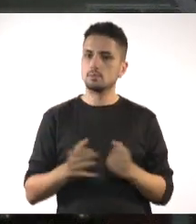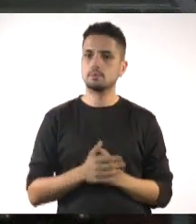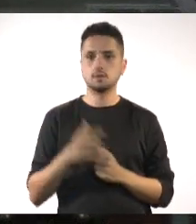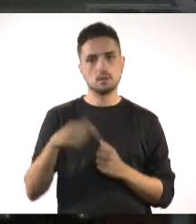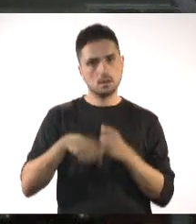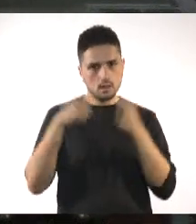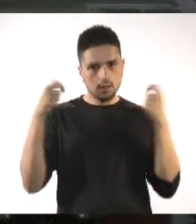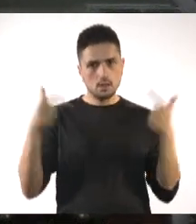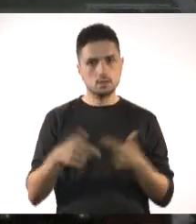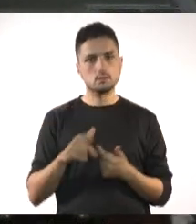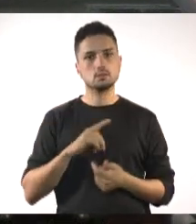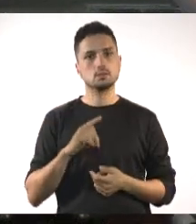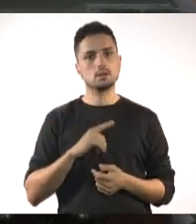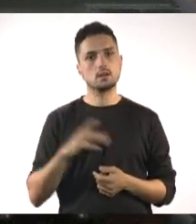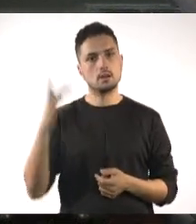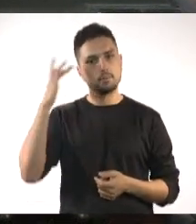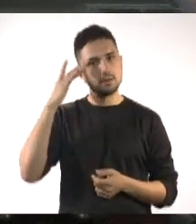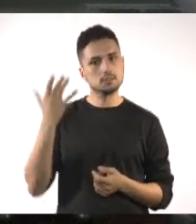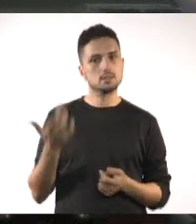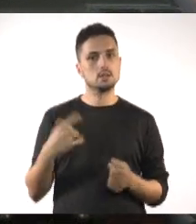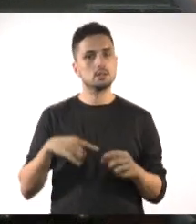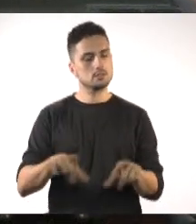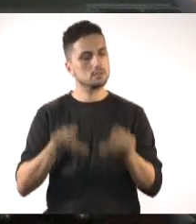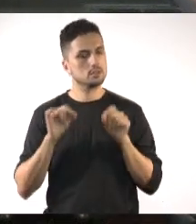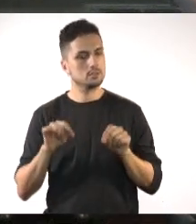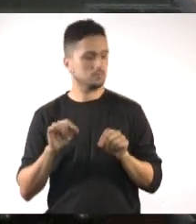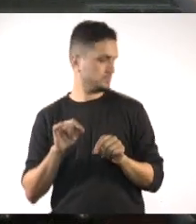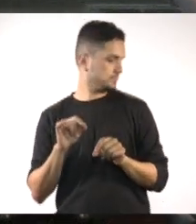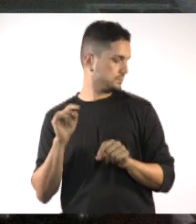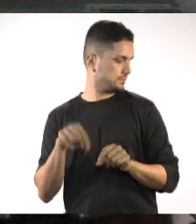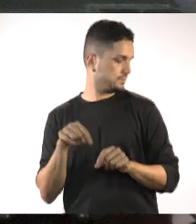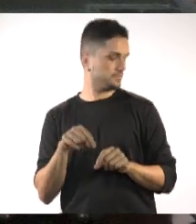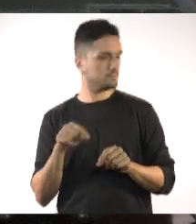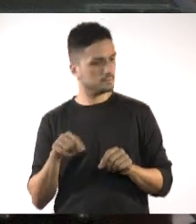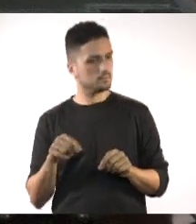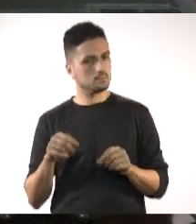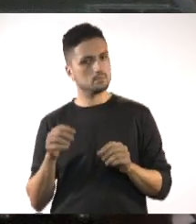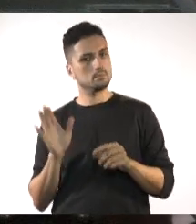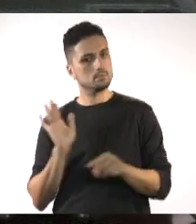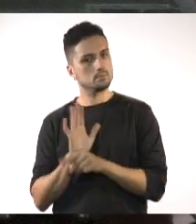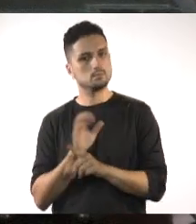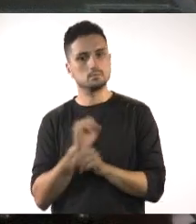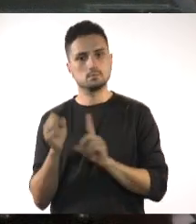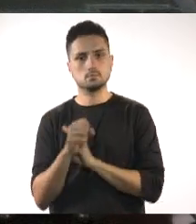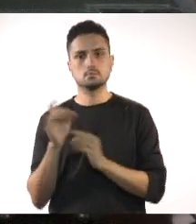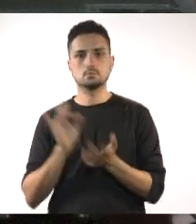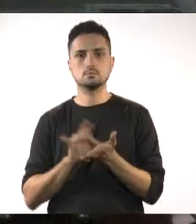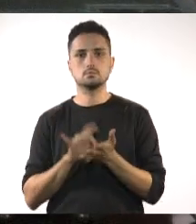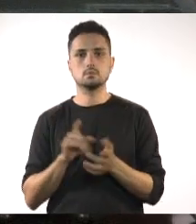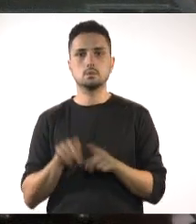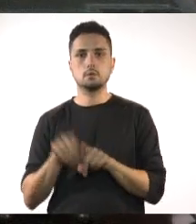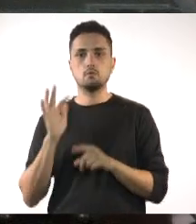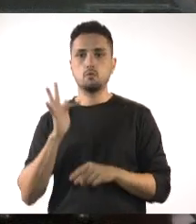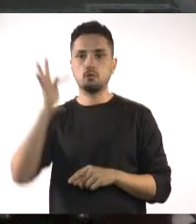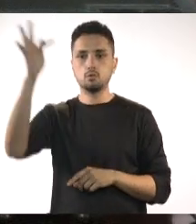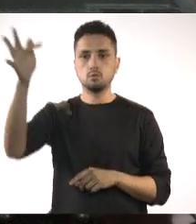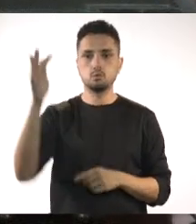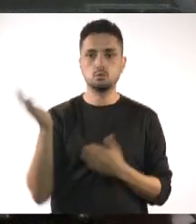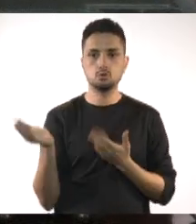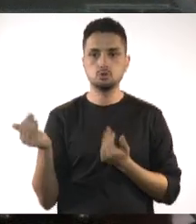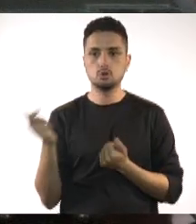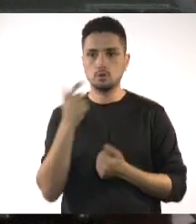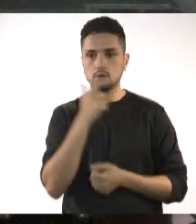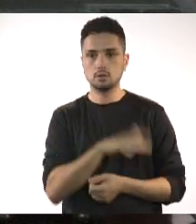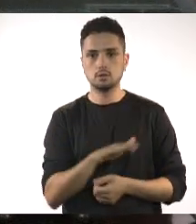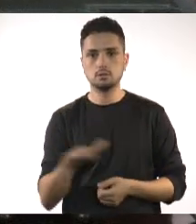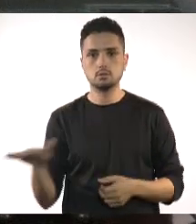a capacidade de tomar decisões tão fortes como essa, que impactam a sociedade, impactam o futuro de nossas crianças e jovens. Crianças